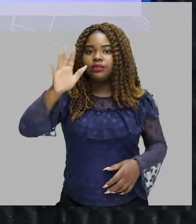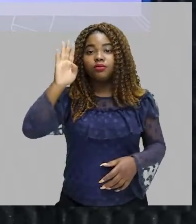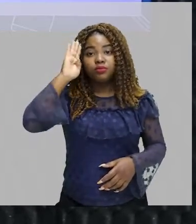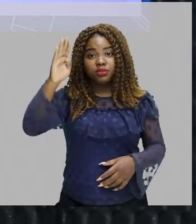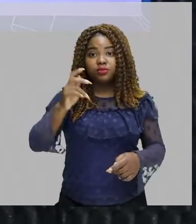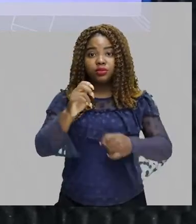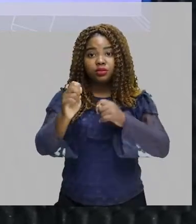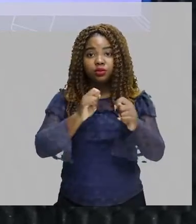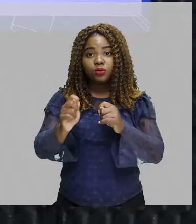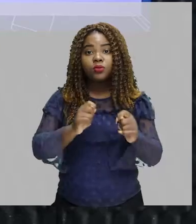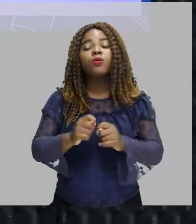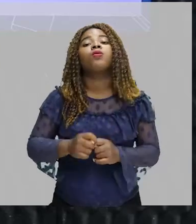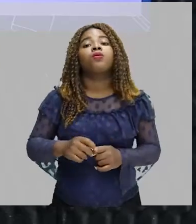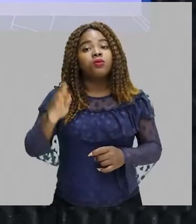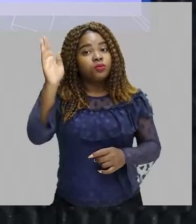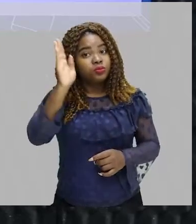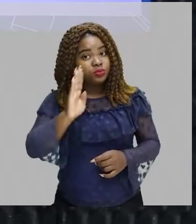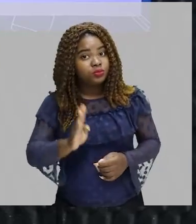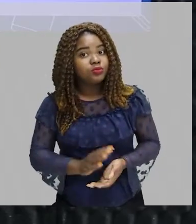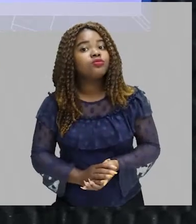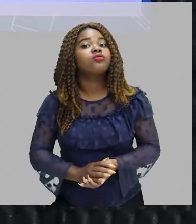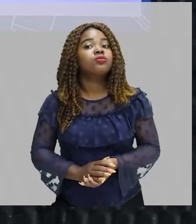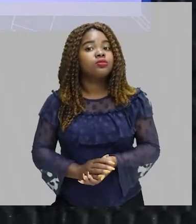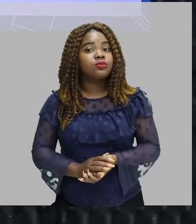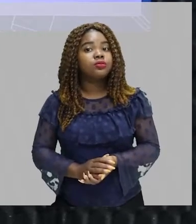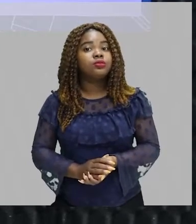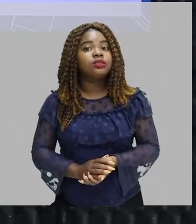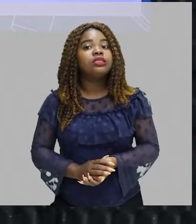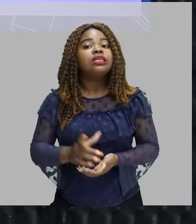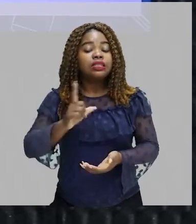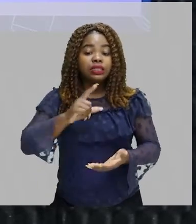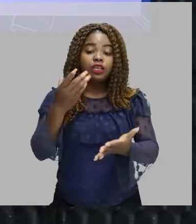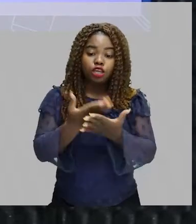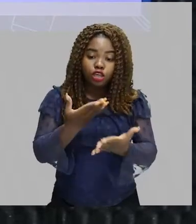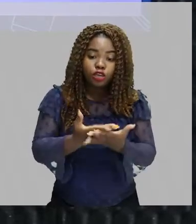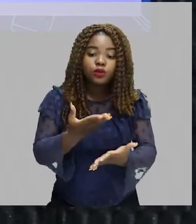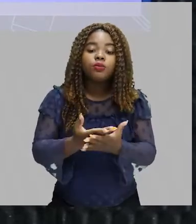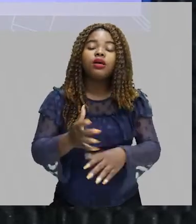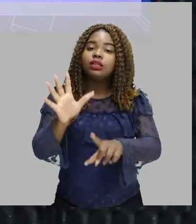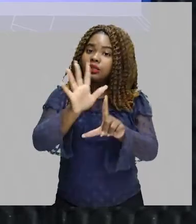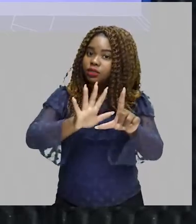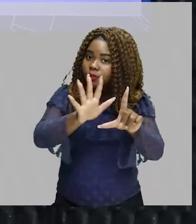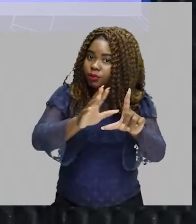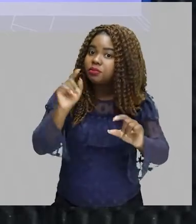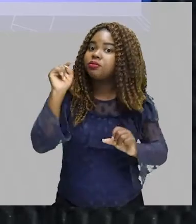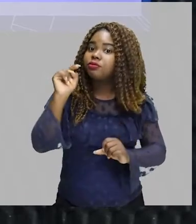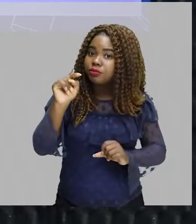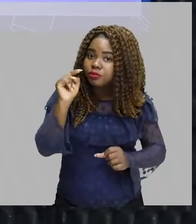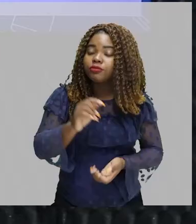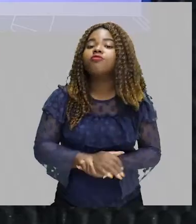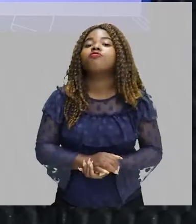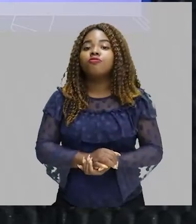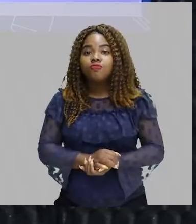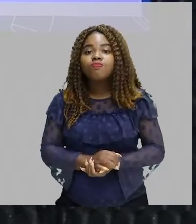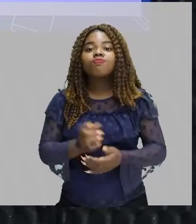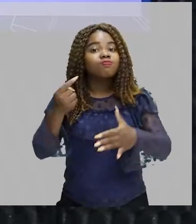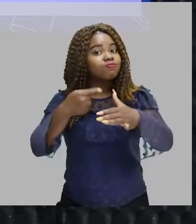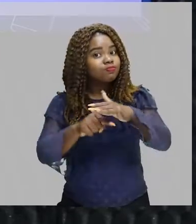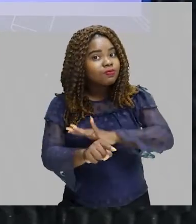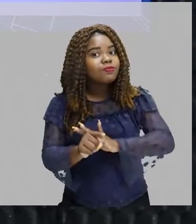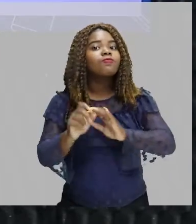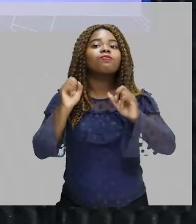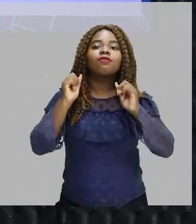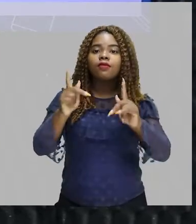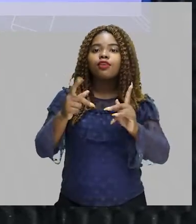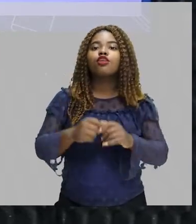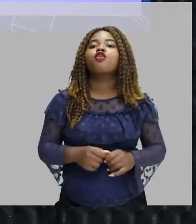tá? Inclusive, tem uma aulinha dessa na plataforma para ti, se quiser dar uma aprofundada sobre as atividades agropecuárias brasileiras, dá uma olhada lá